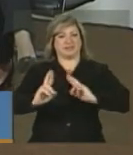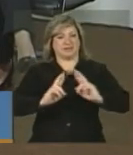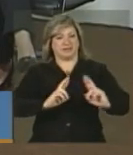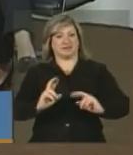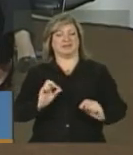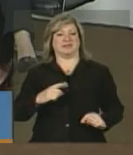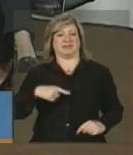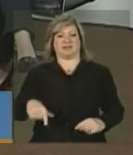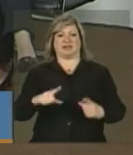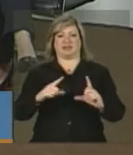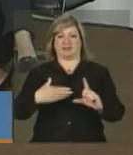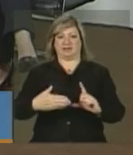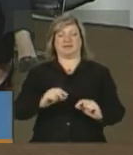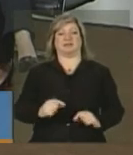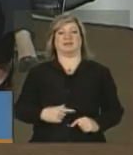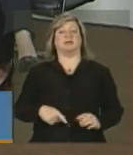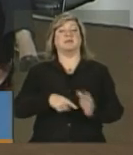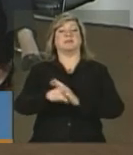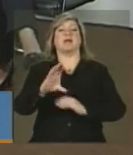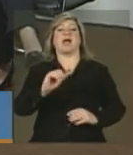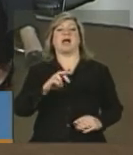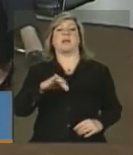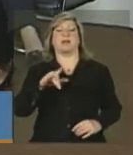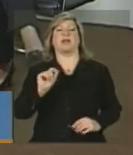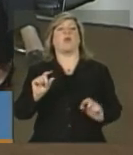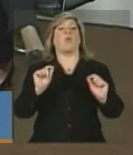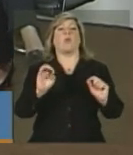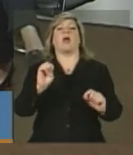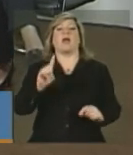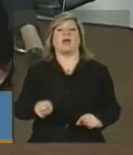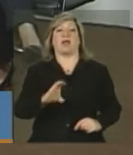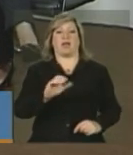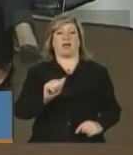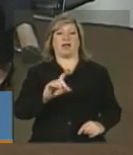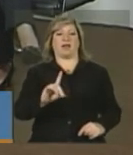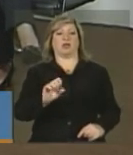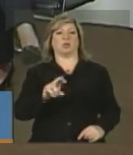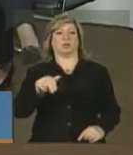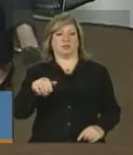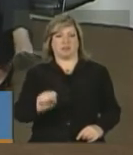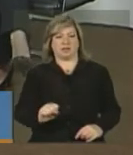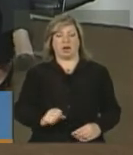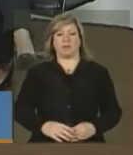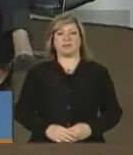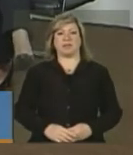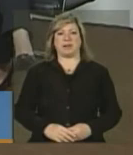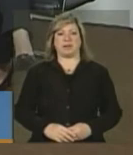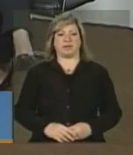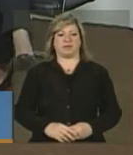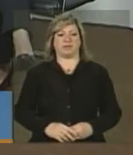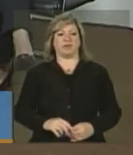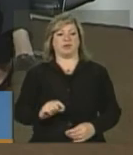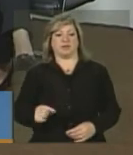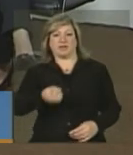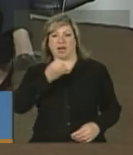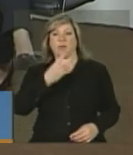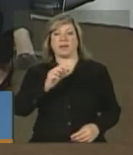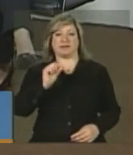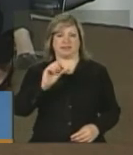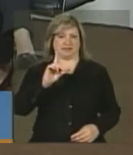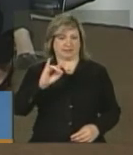teleconferência. Camila, o que é o CAD SUAS? Bom dia a todos que estão assistindo a gente, aos secretários,